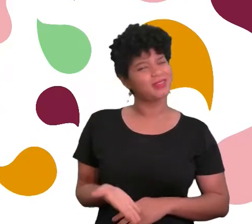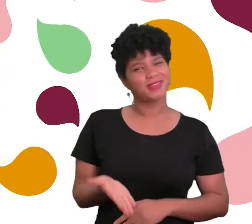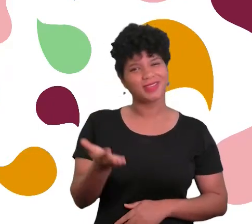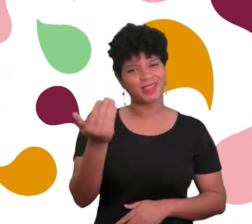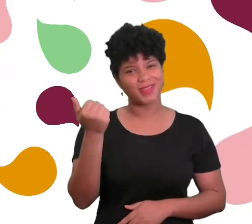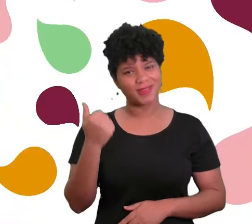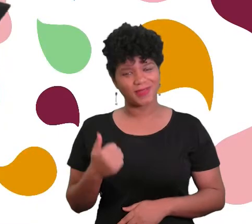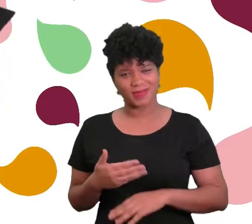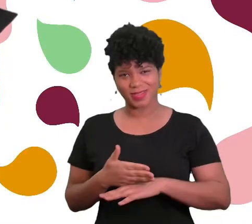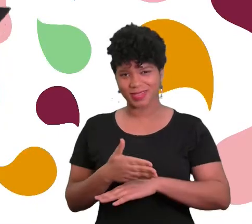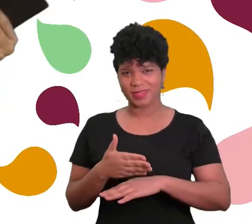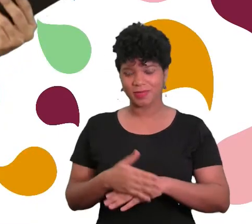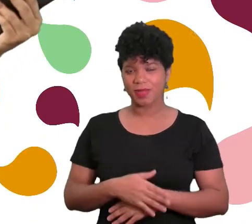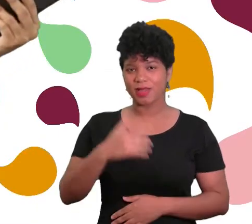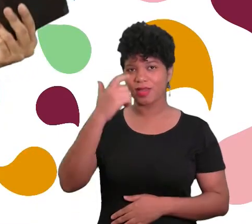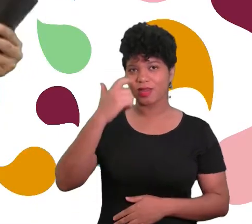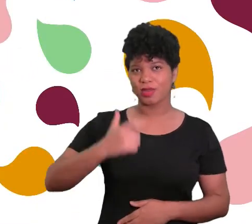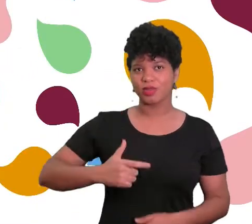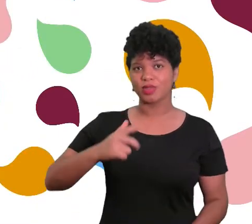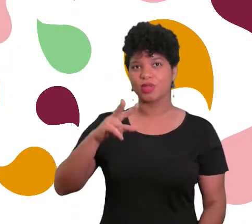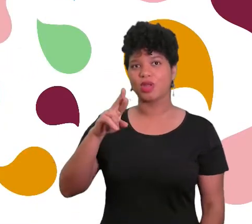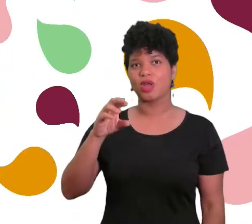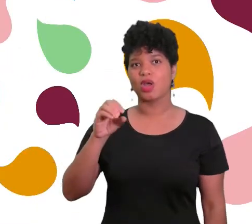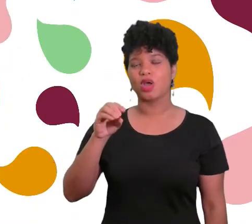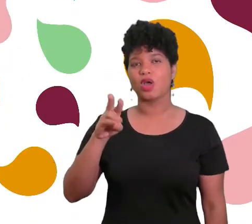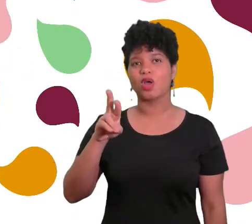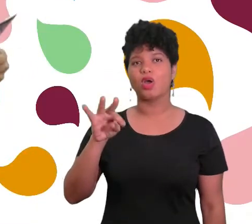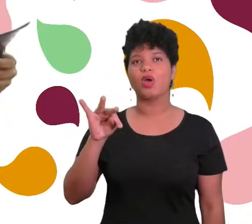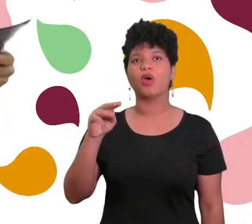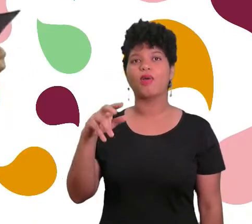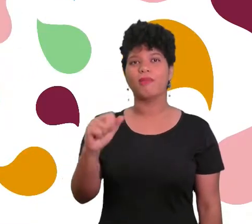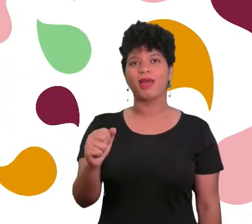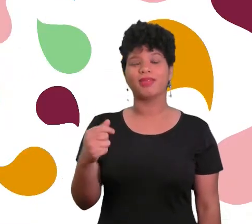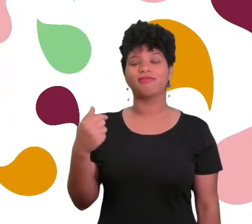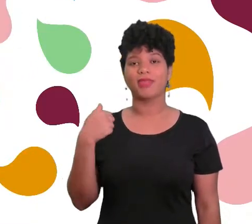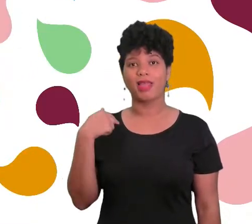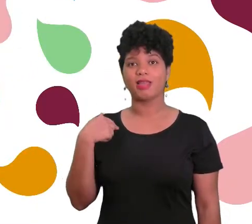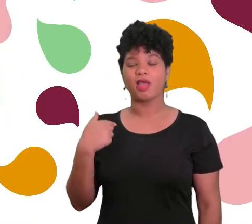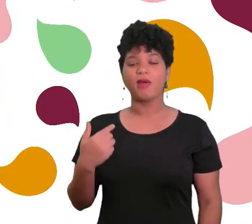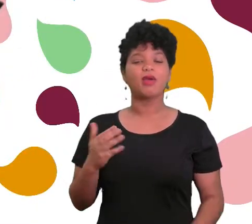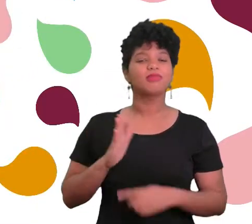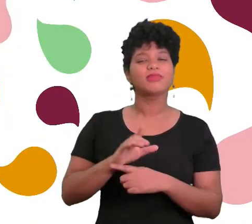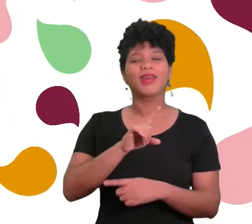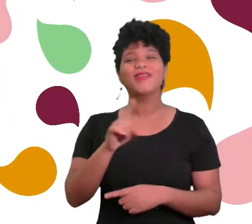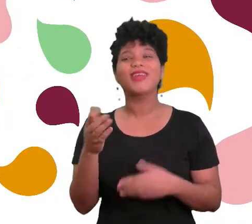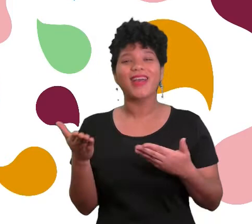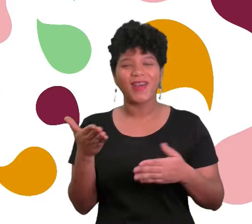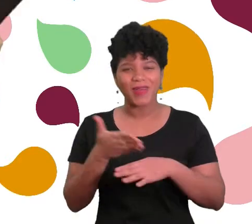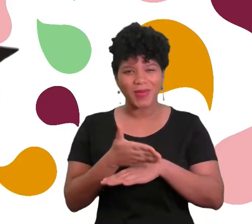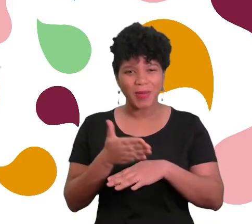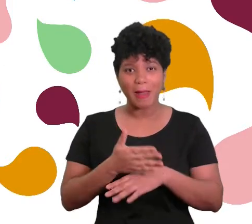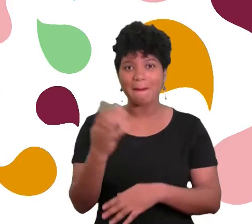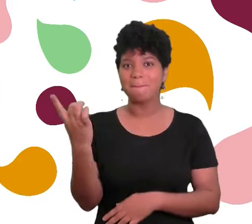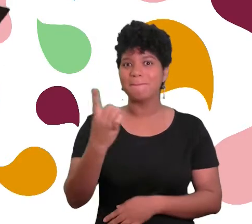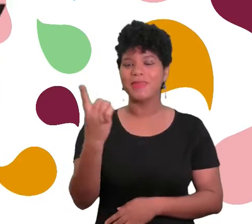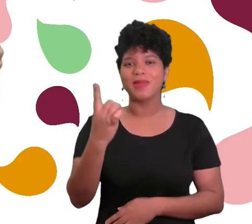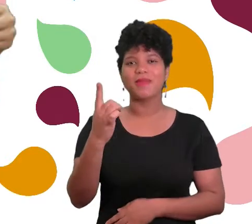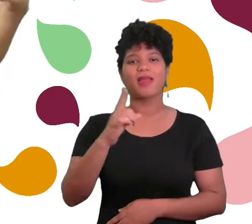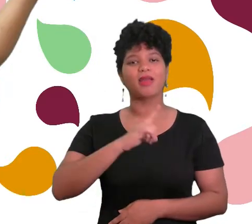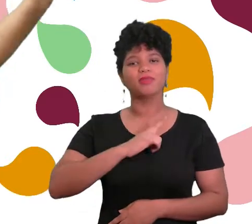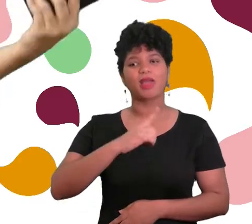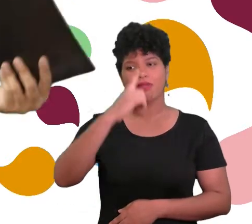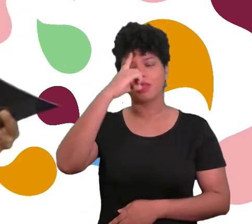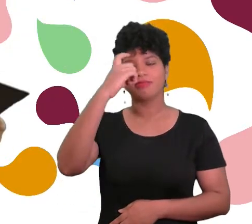chega mais. Eu sou Roberta Estradalva, você é a sua anfitriã durante esse festival, essa primeira edição do festival, né, que foi criada